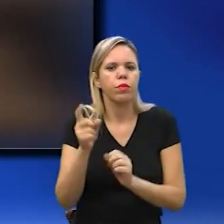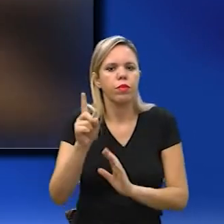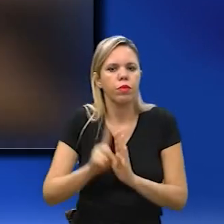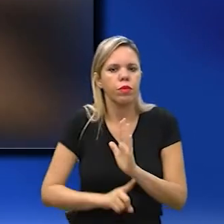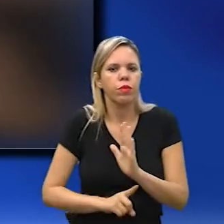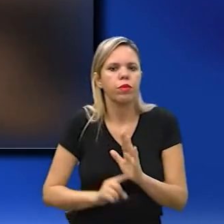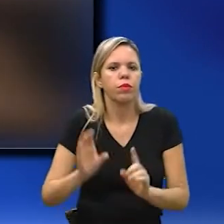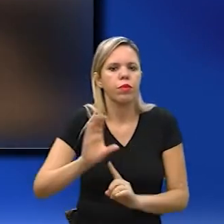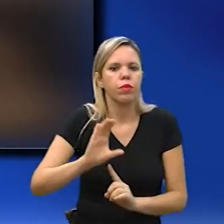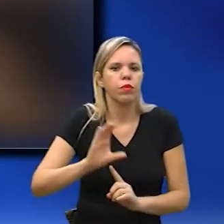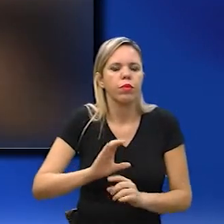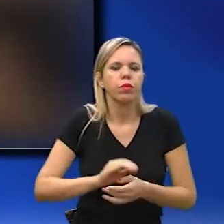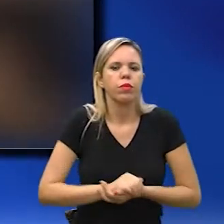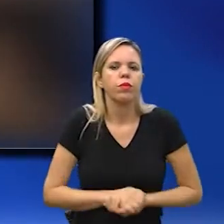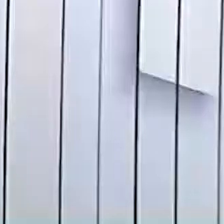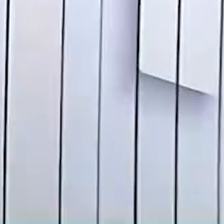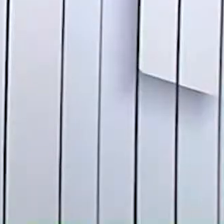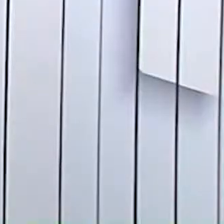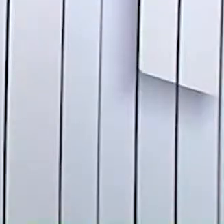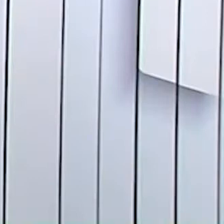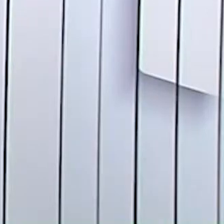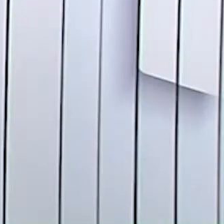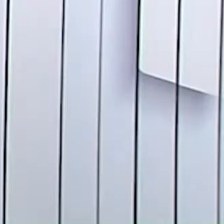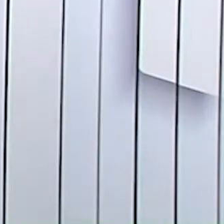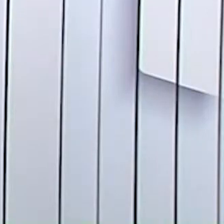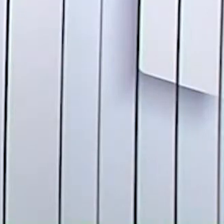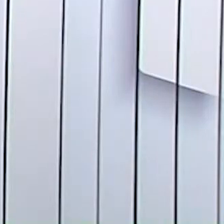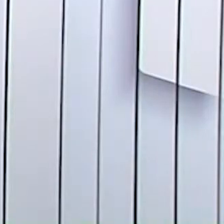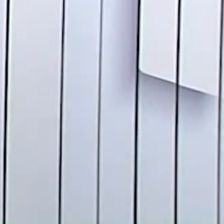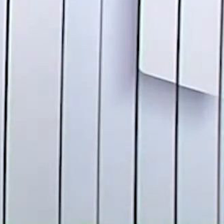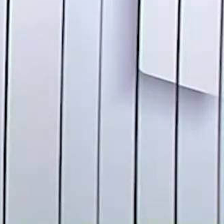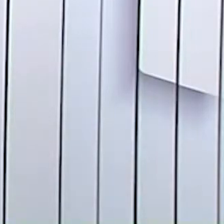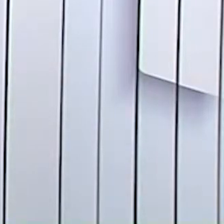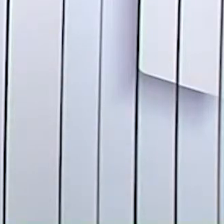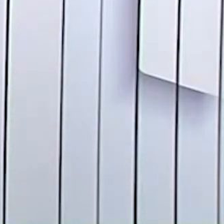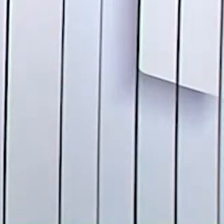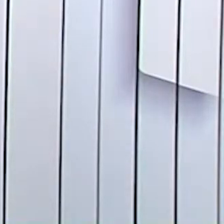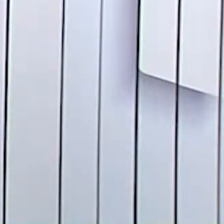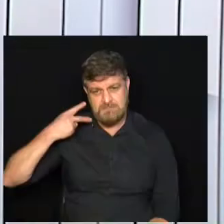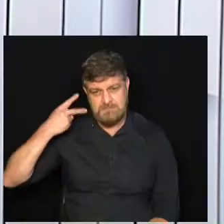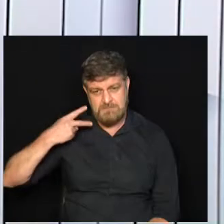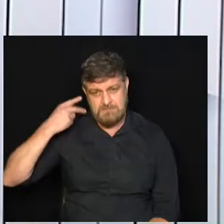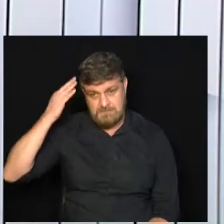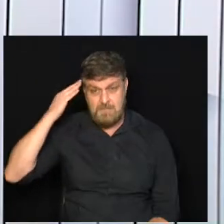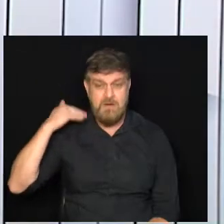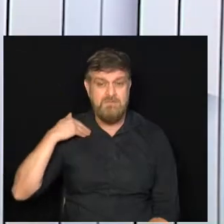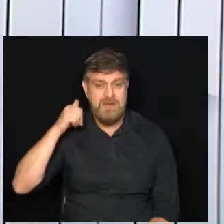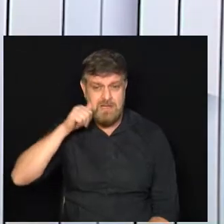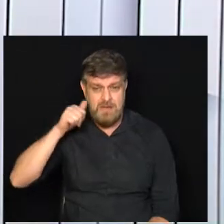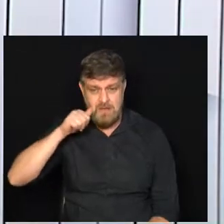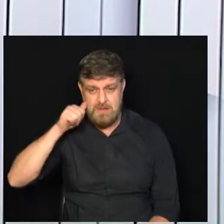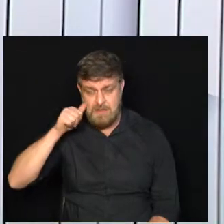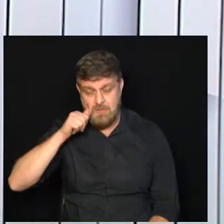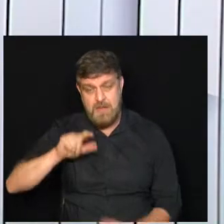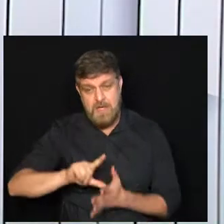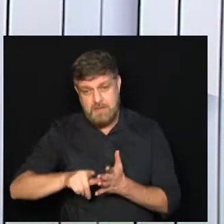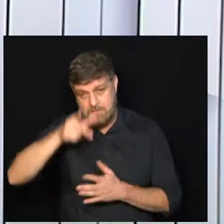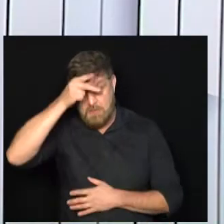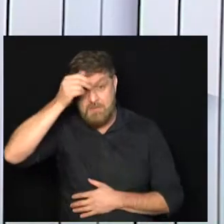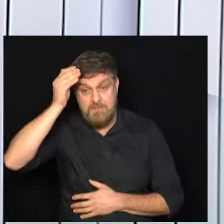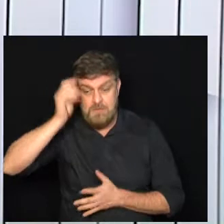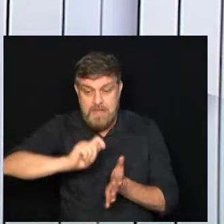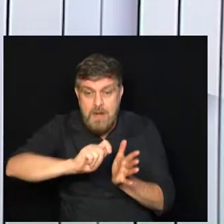defesa dos consumidores. De autoria da vereadora Débora Palermo e sancionado pelo prefeito Dário